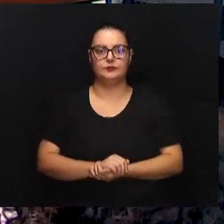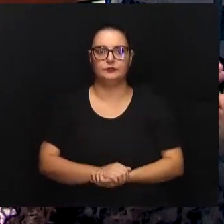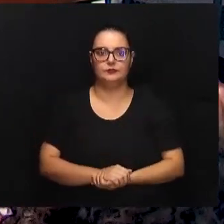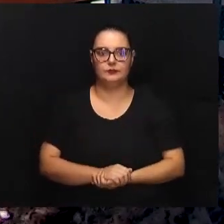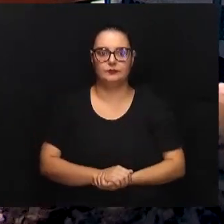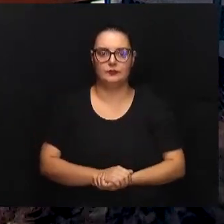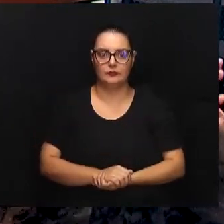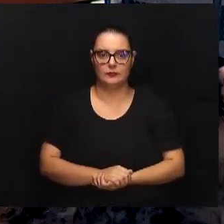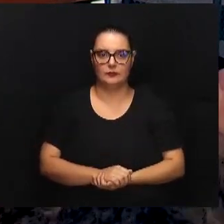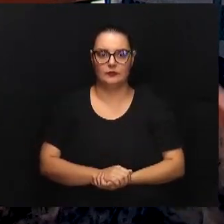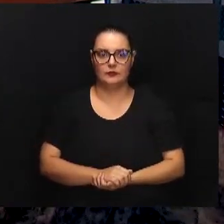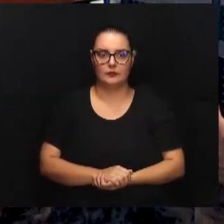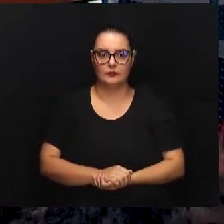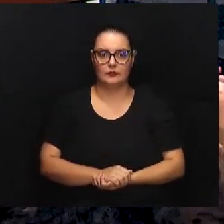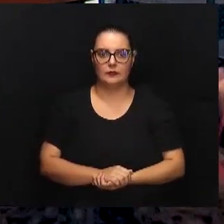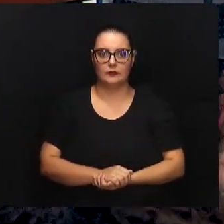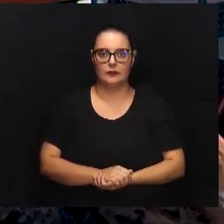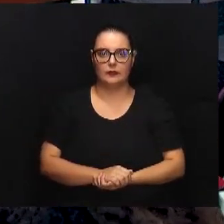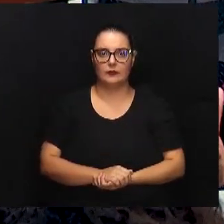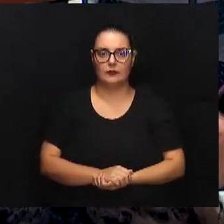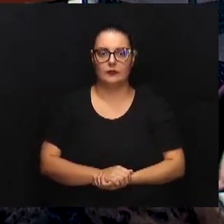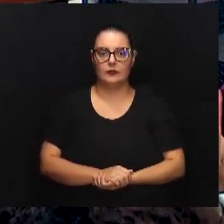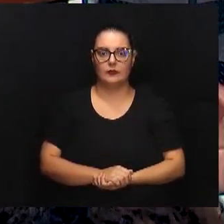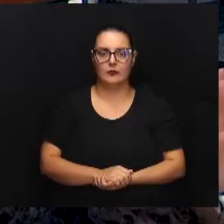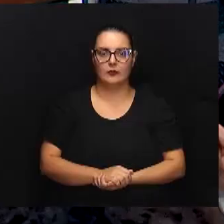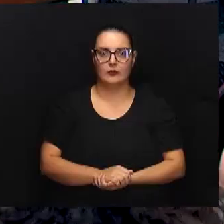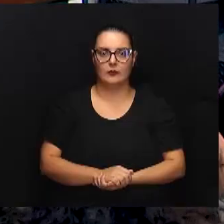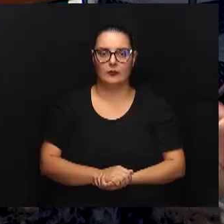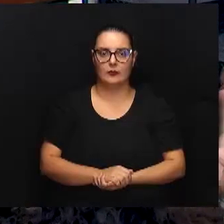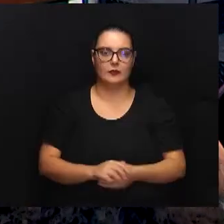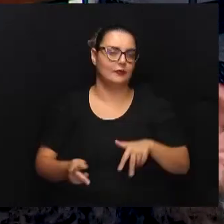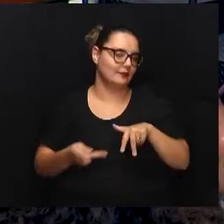A fala sempre arrasa, né, gente?